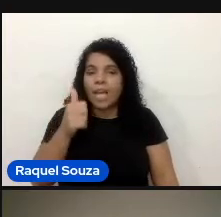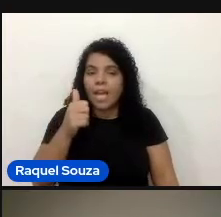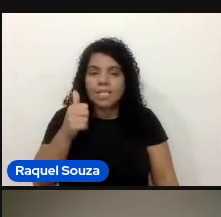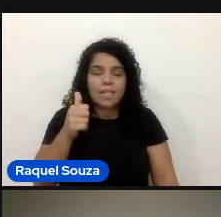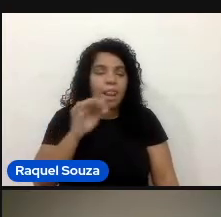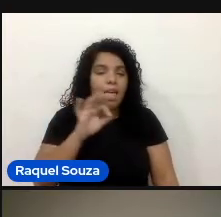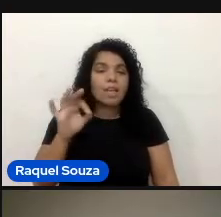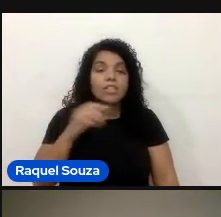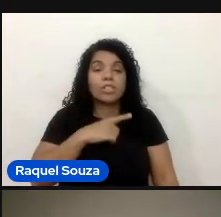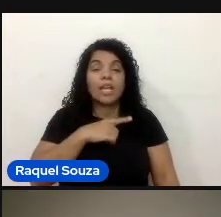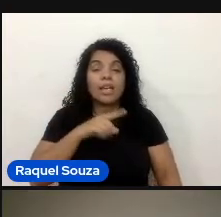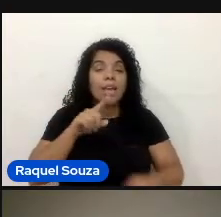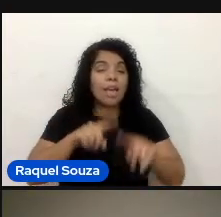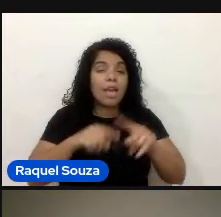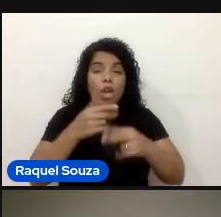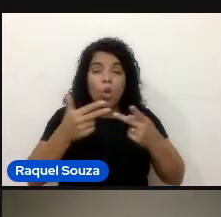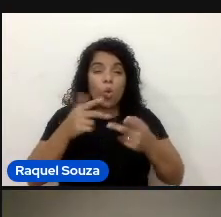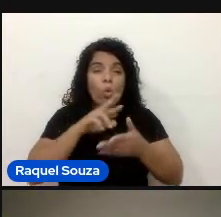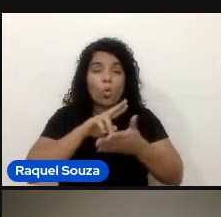interessantes e